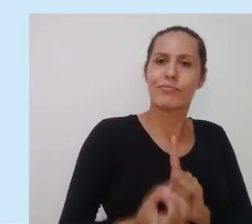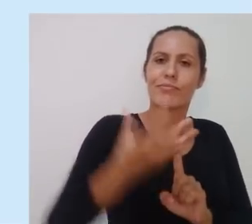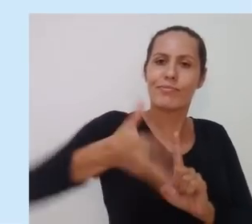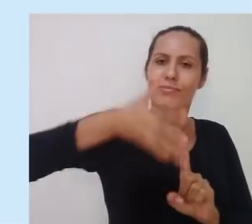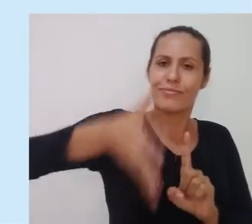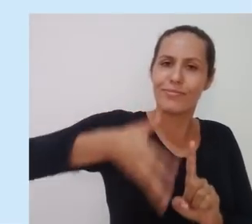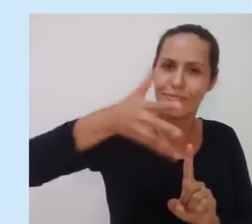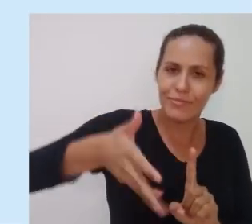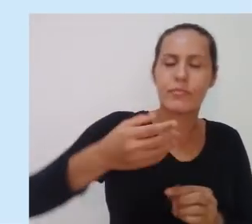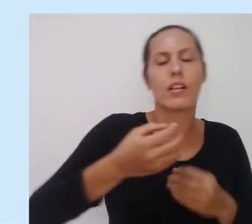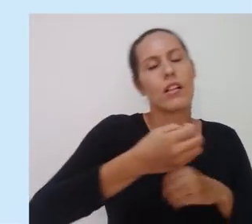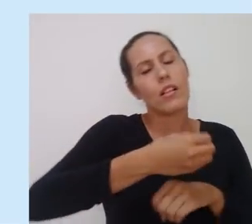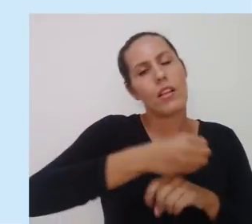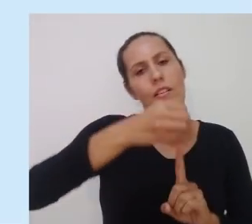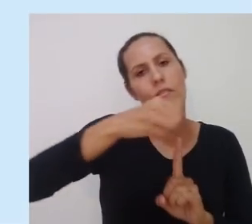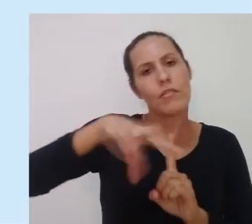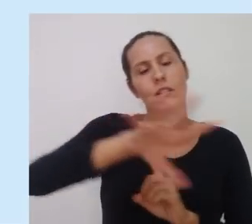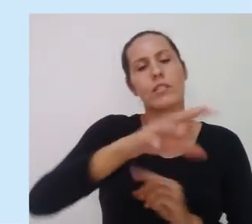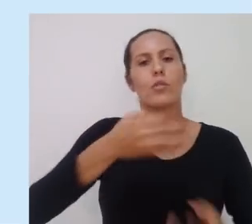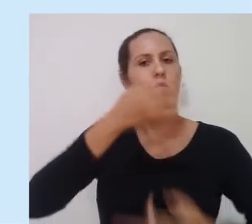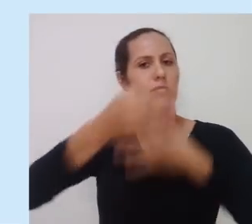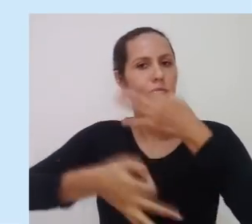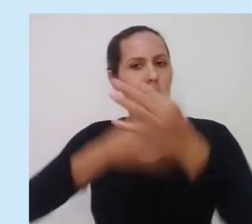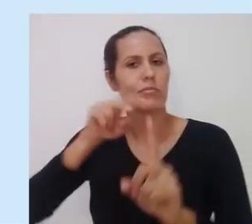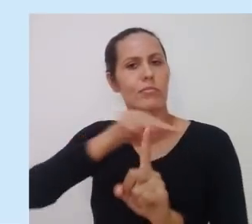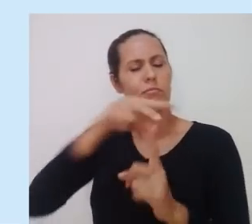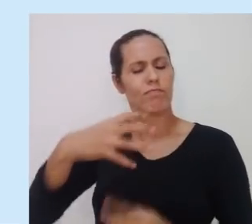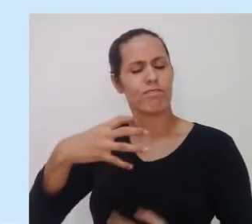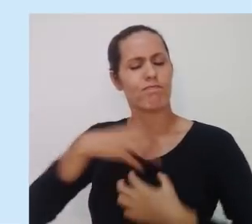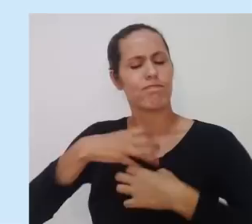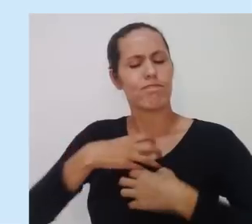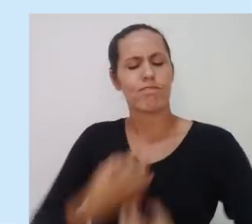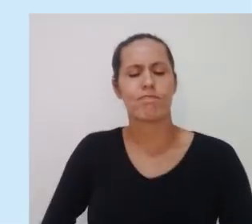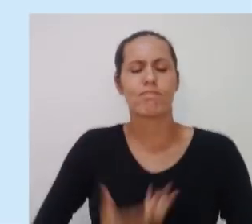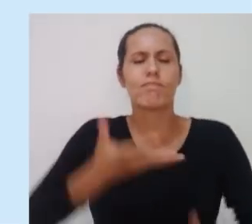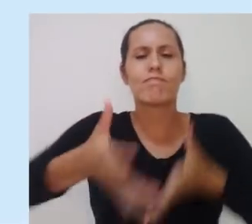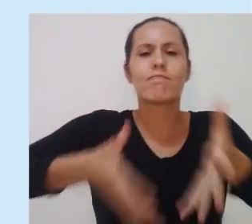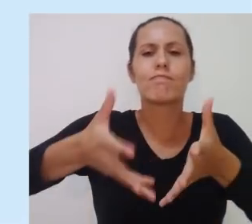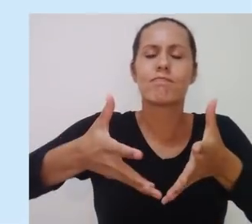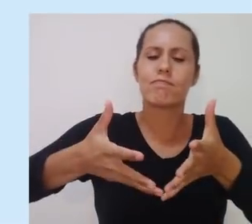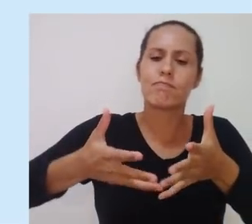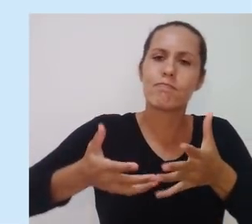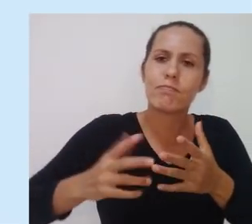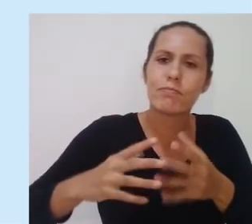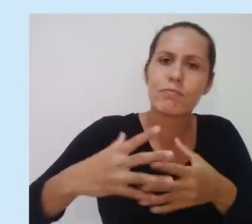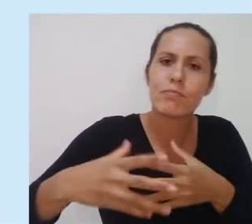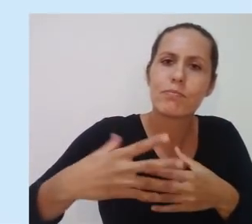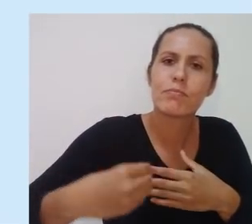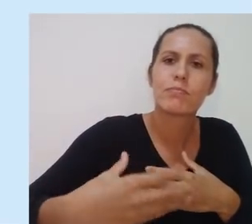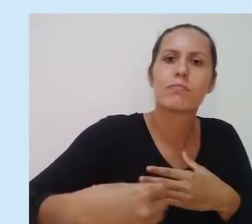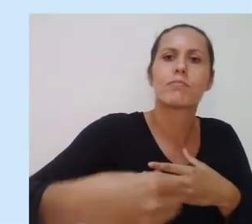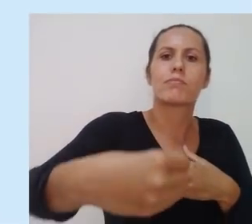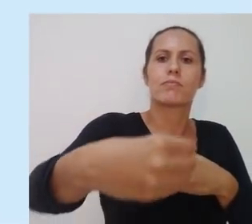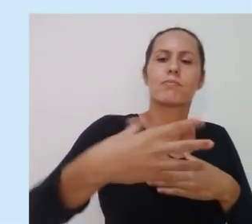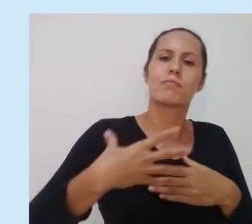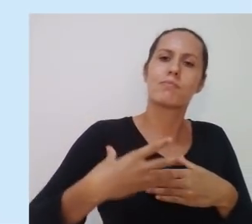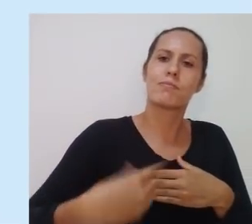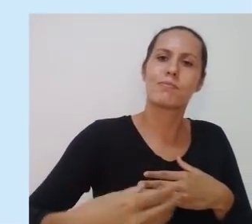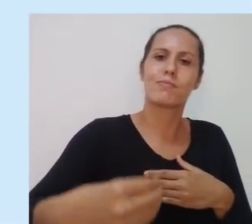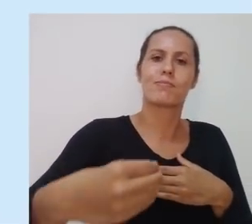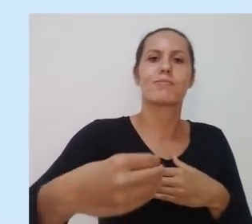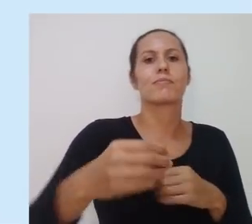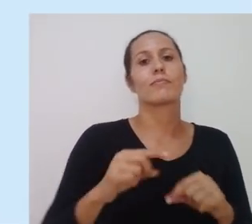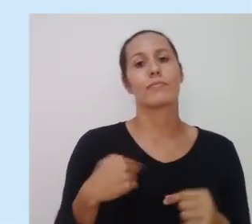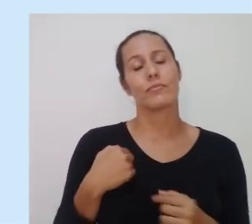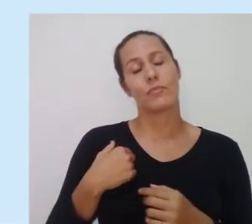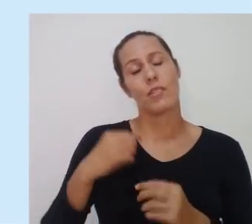expressão artístico-cultural, levando as nossas demandas, as nossas queixas, os nossos sentimentos adiante.